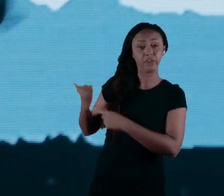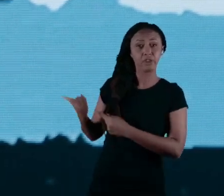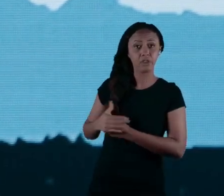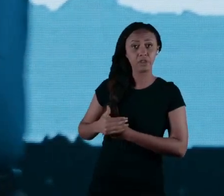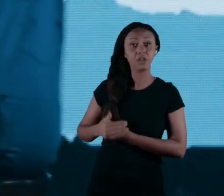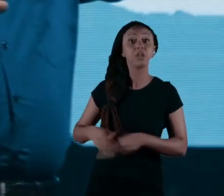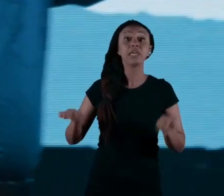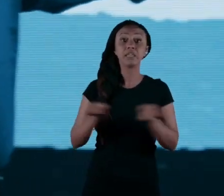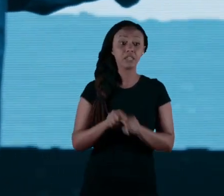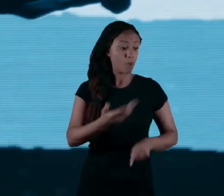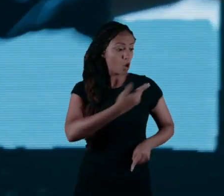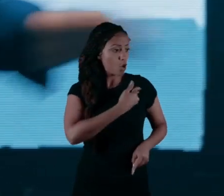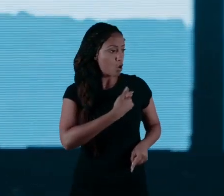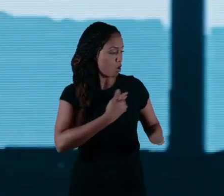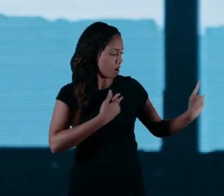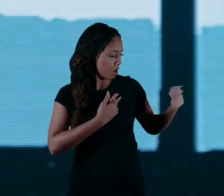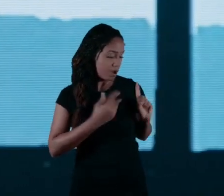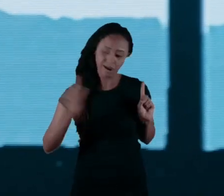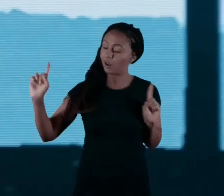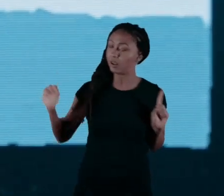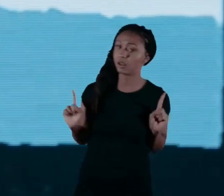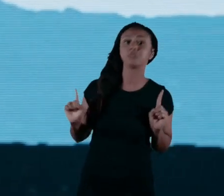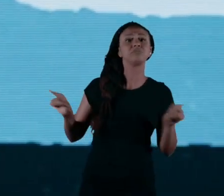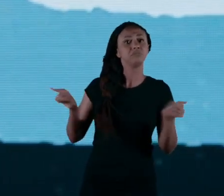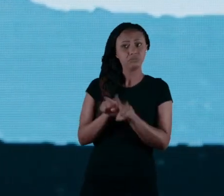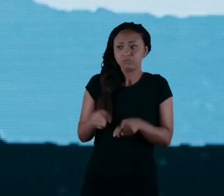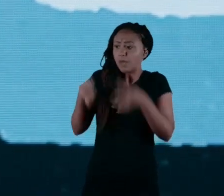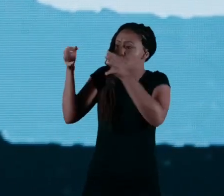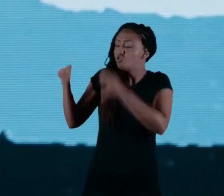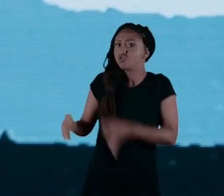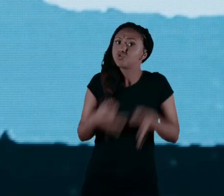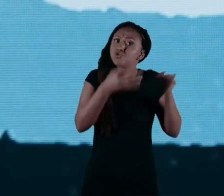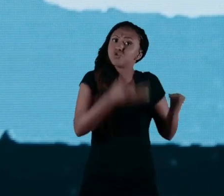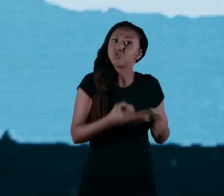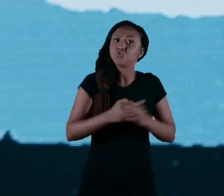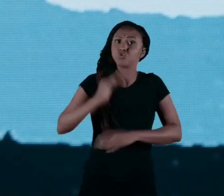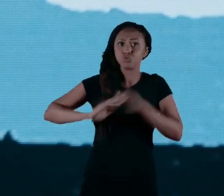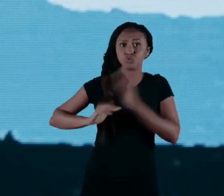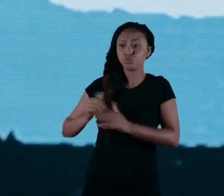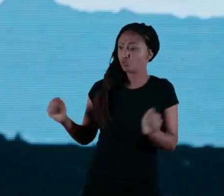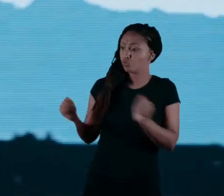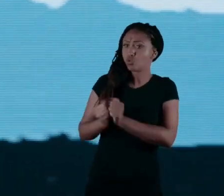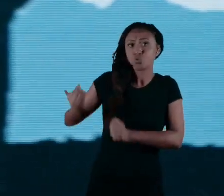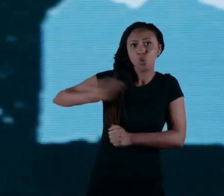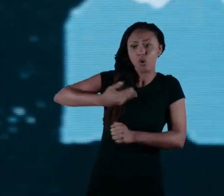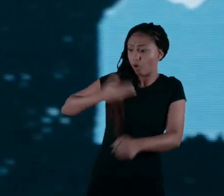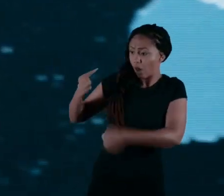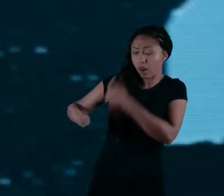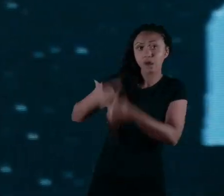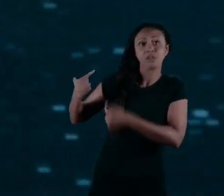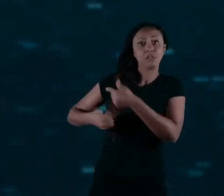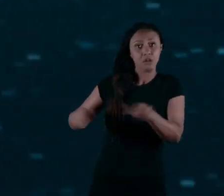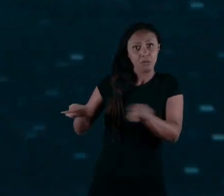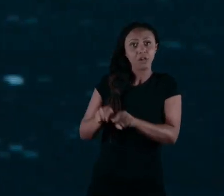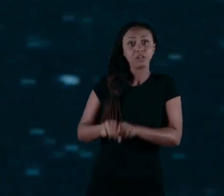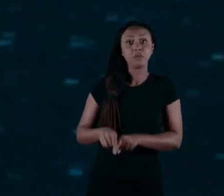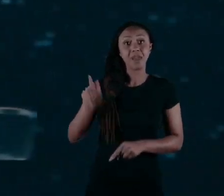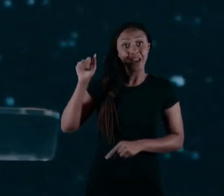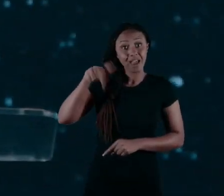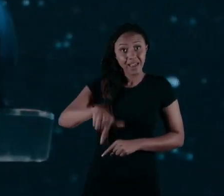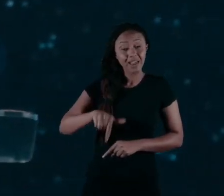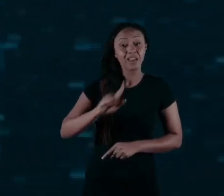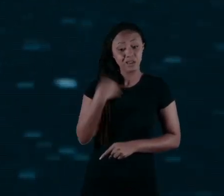estão ao seu lado, ser justo com aqueles que estão trabalhando com você. Queridos, a igreja ela precisa